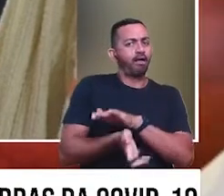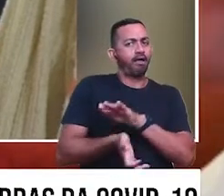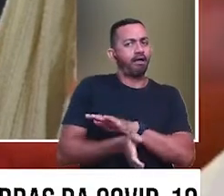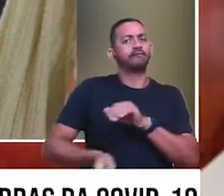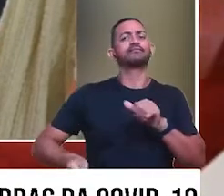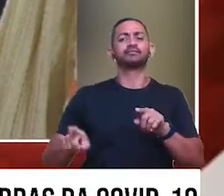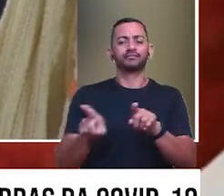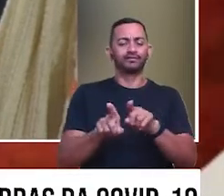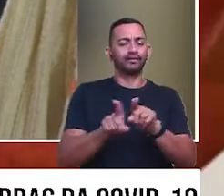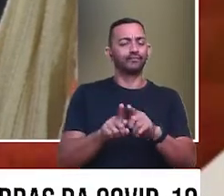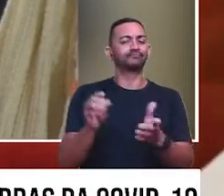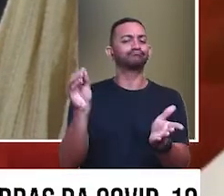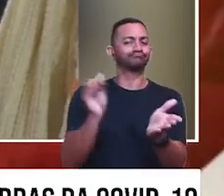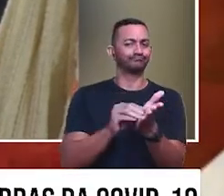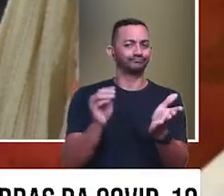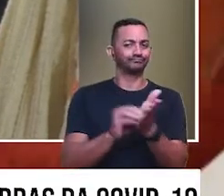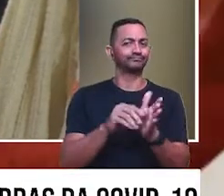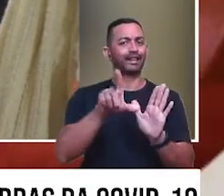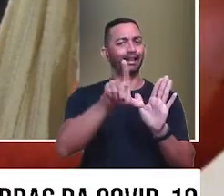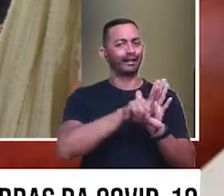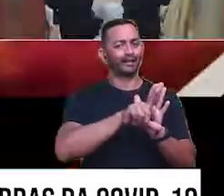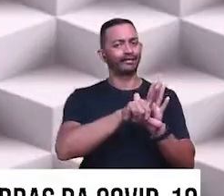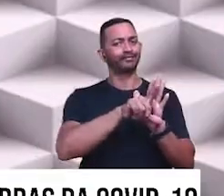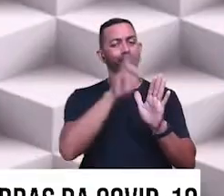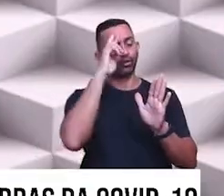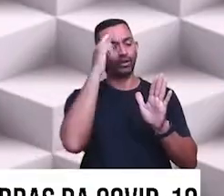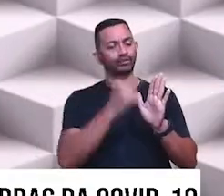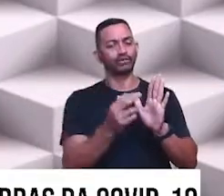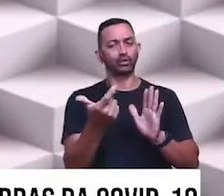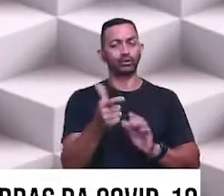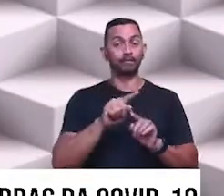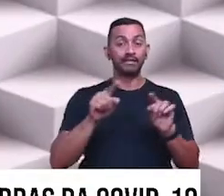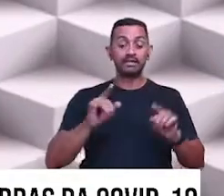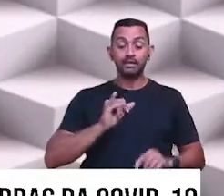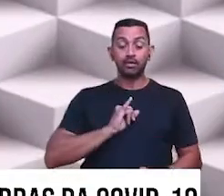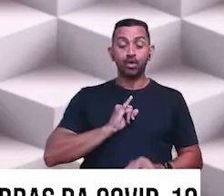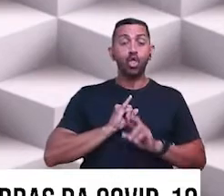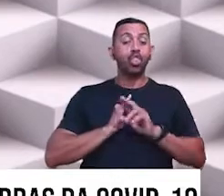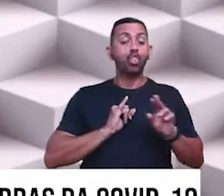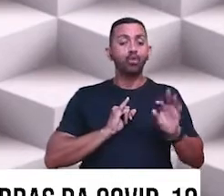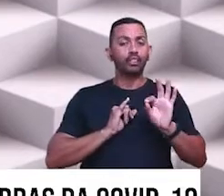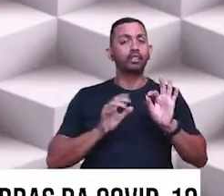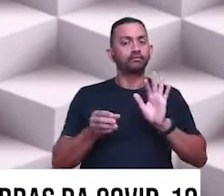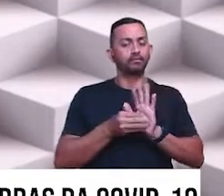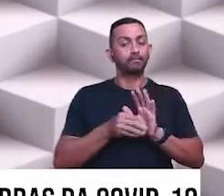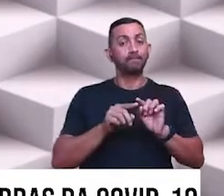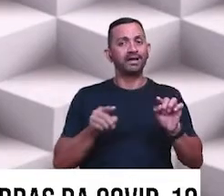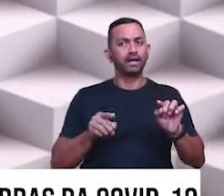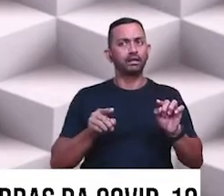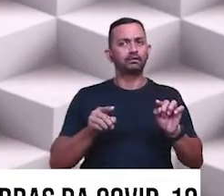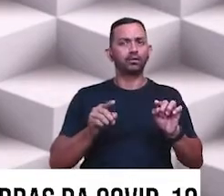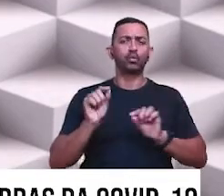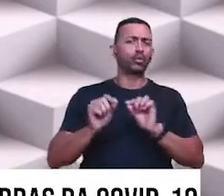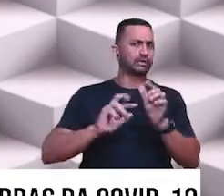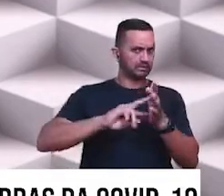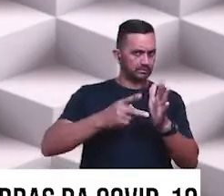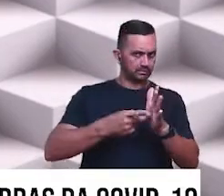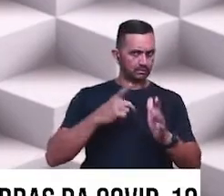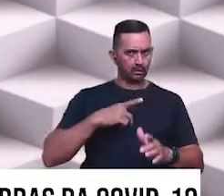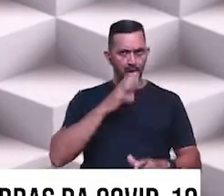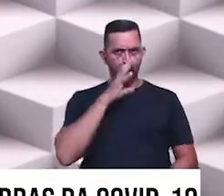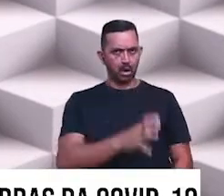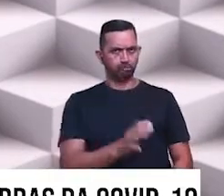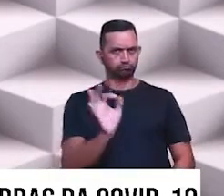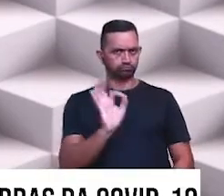de fraudes e irregularidades encontradas. Imperatriz foi citada, mas isso não significa, neste primeiro momento,